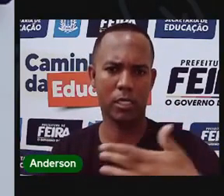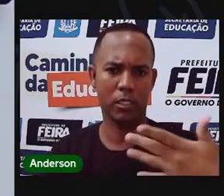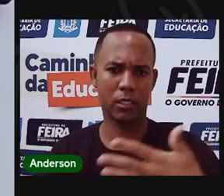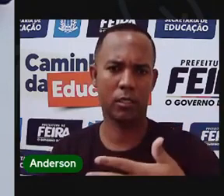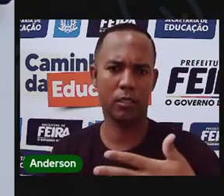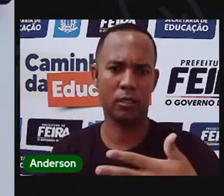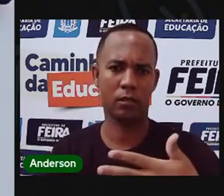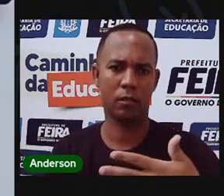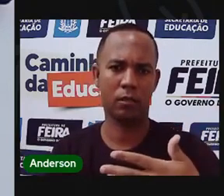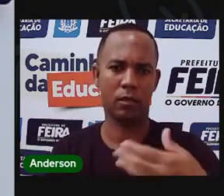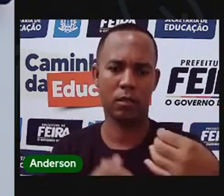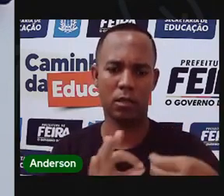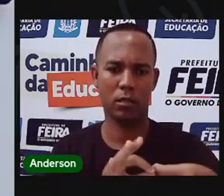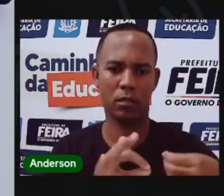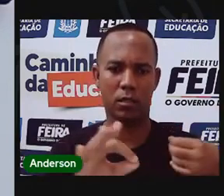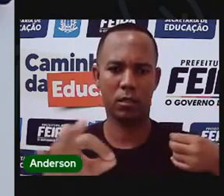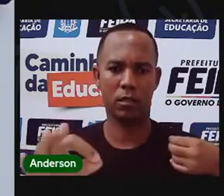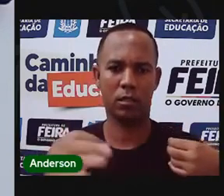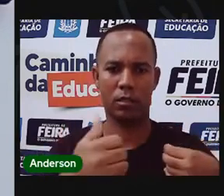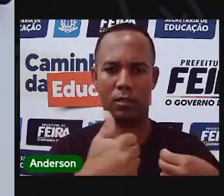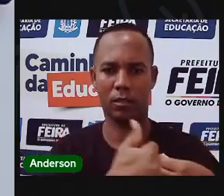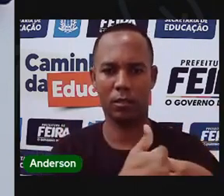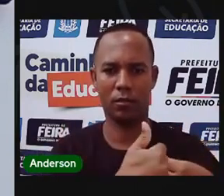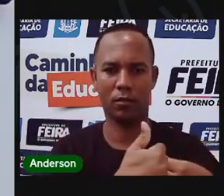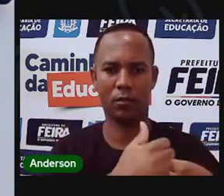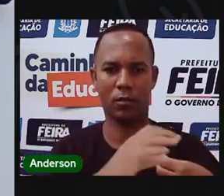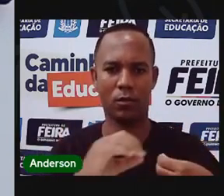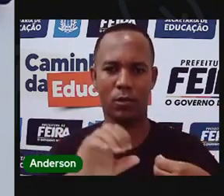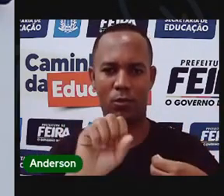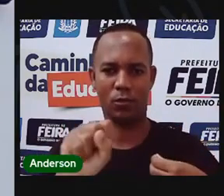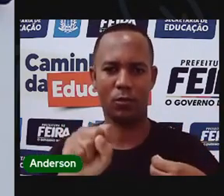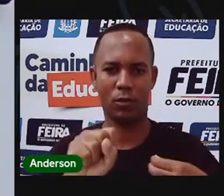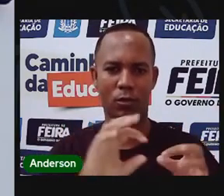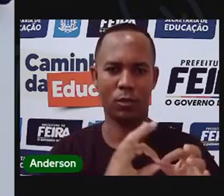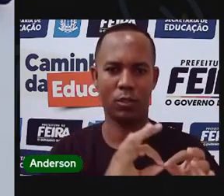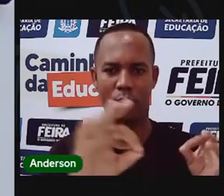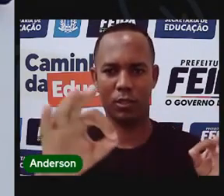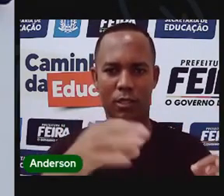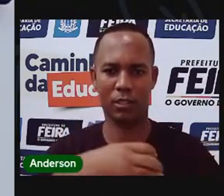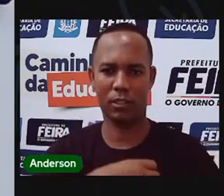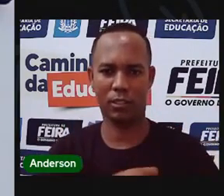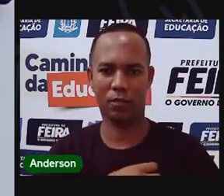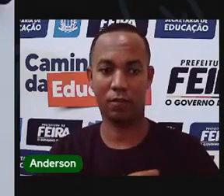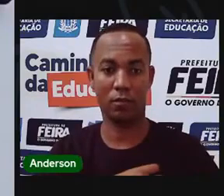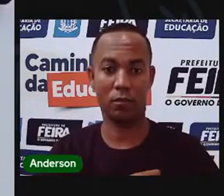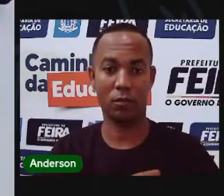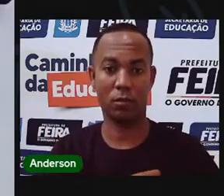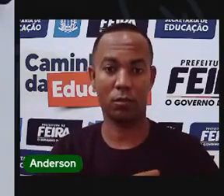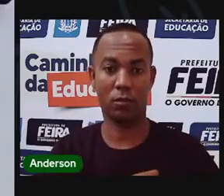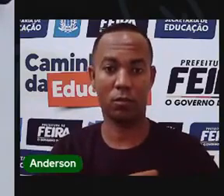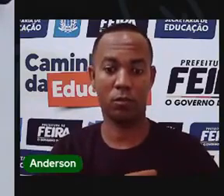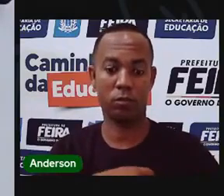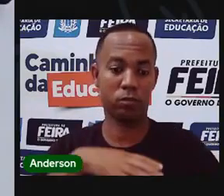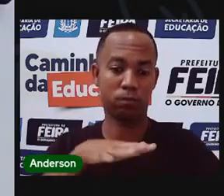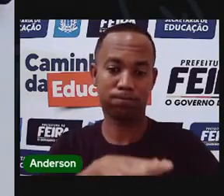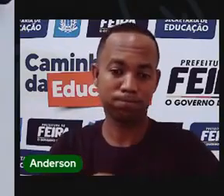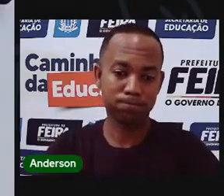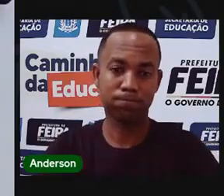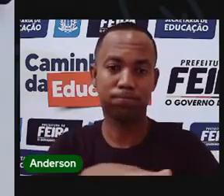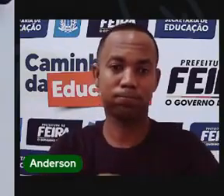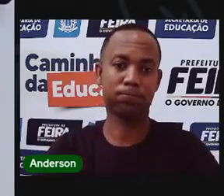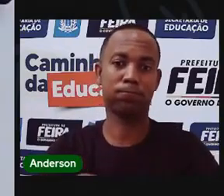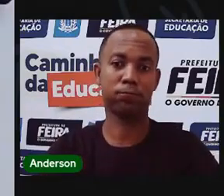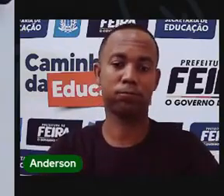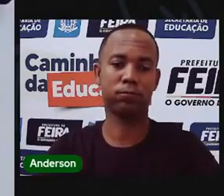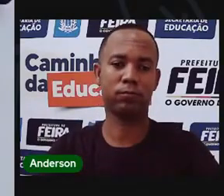a 108 quilômetros de Salvador, com o maior entroncamento rodoviário do